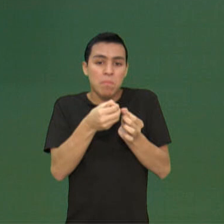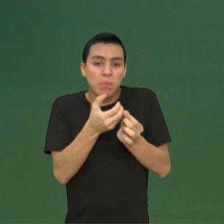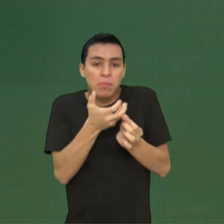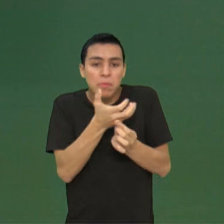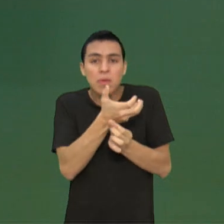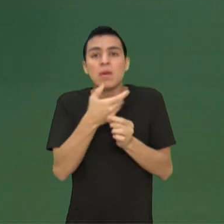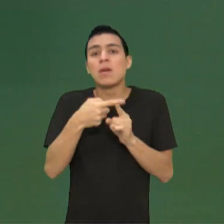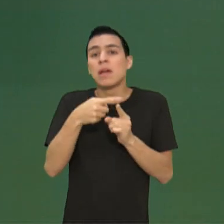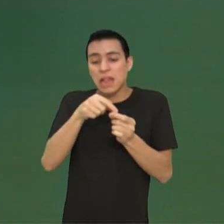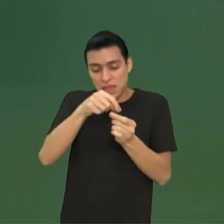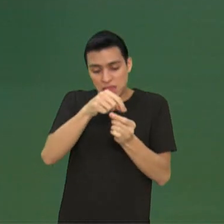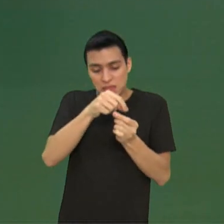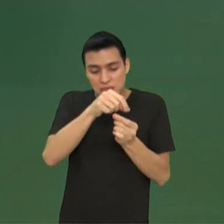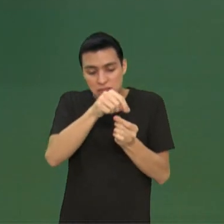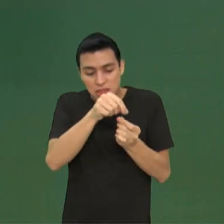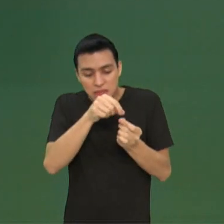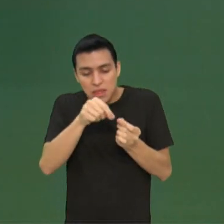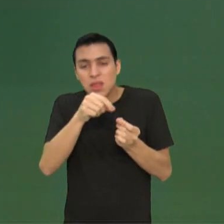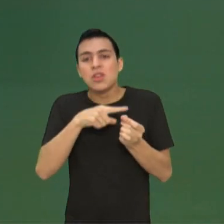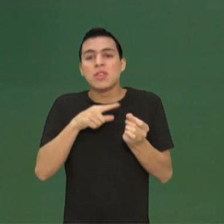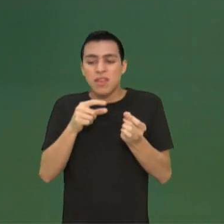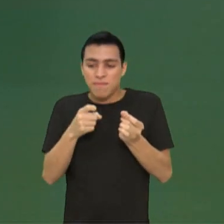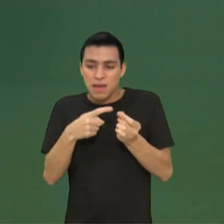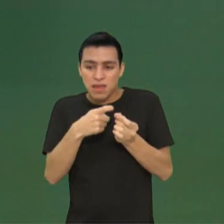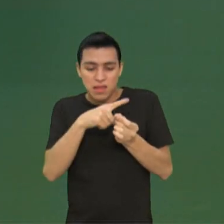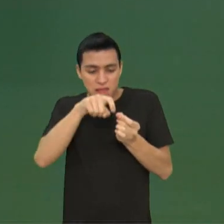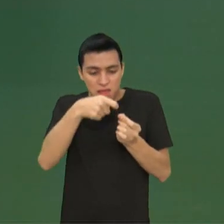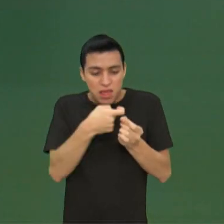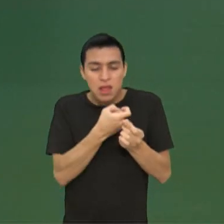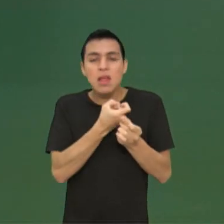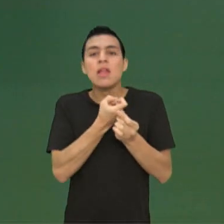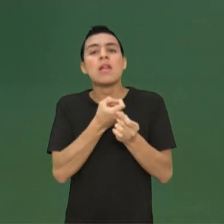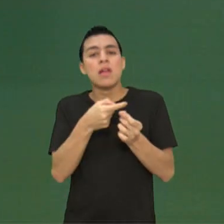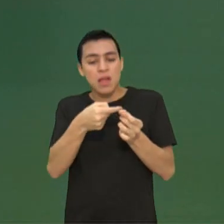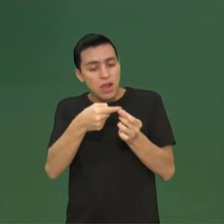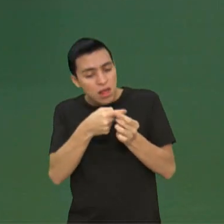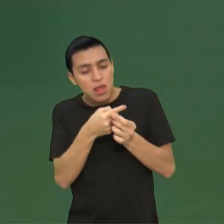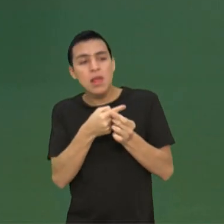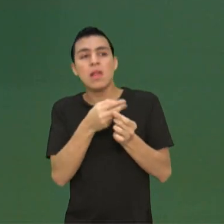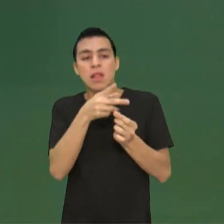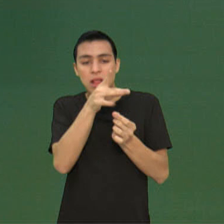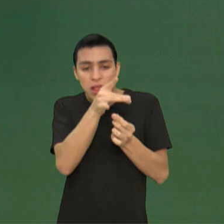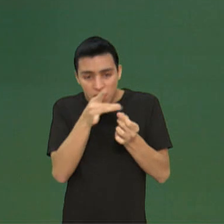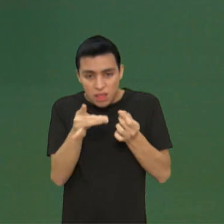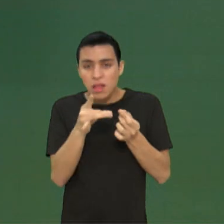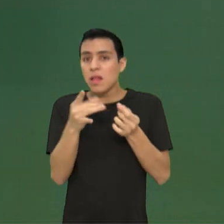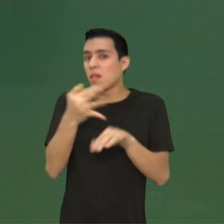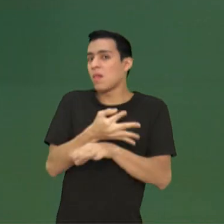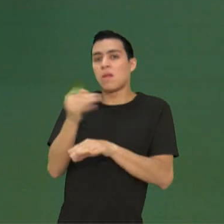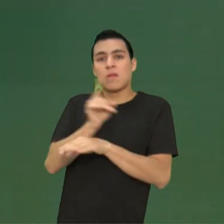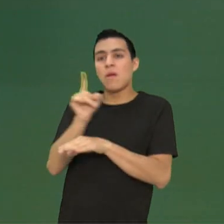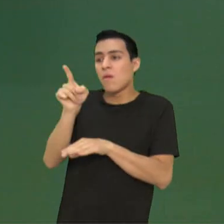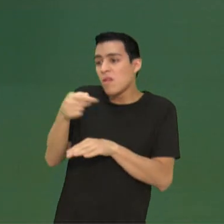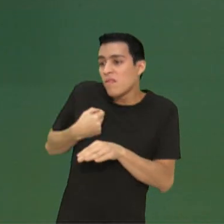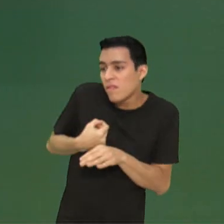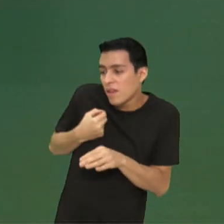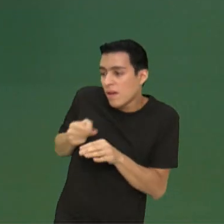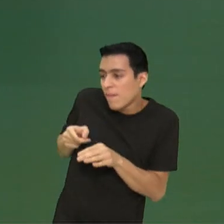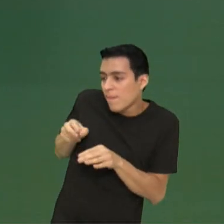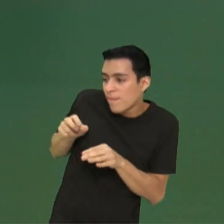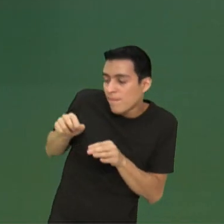Porque bactérias que estavam aqui ao redor entram em contato com tecidos que não suportam a presença da